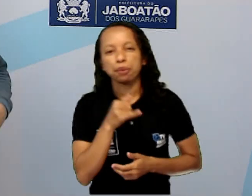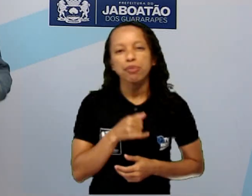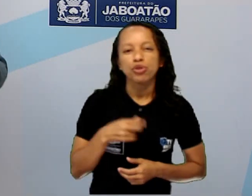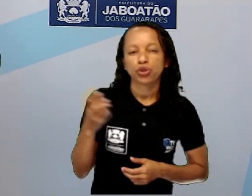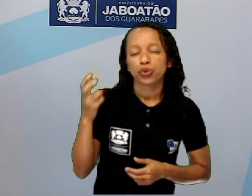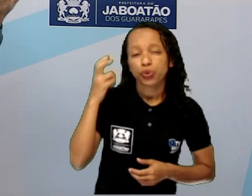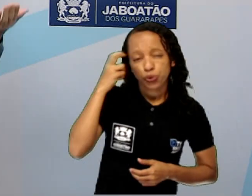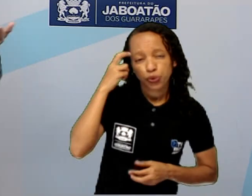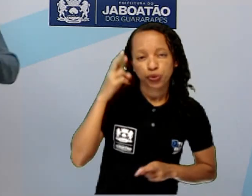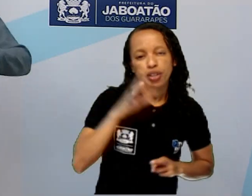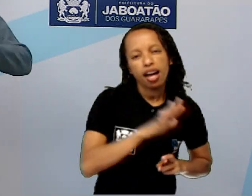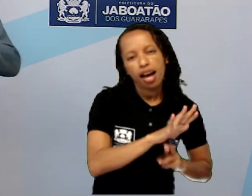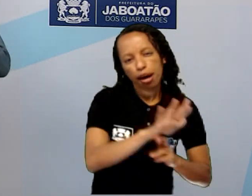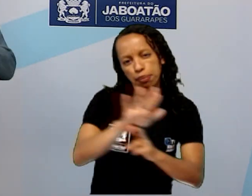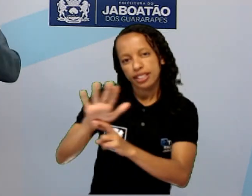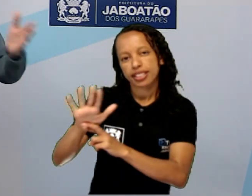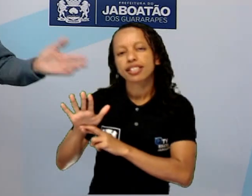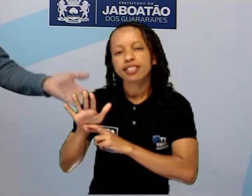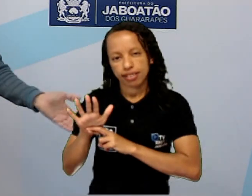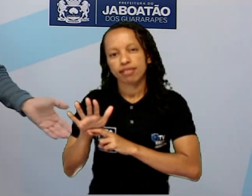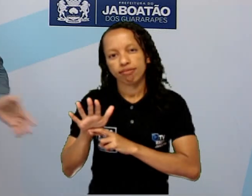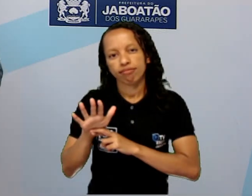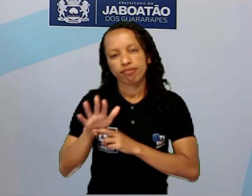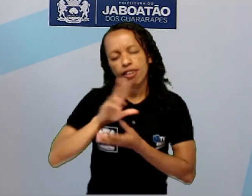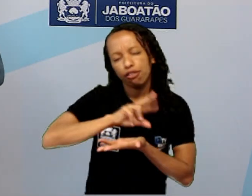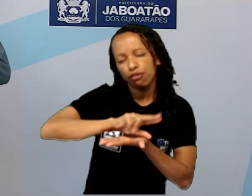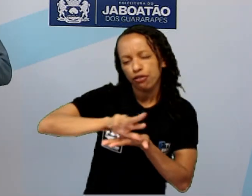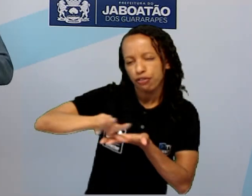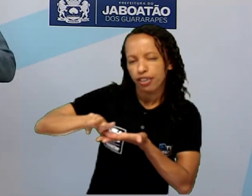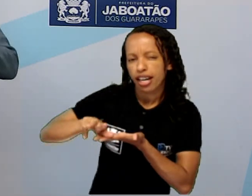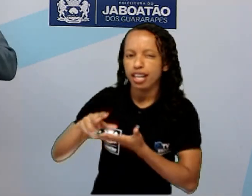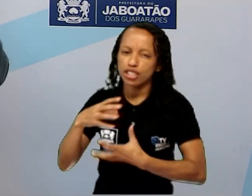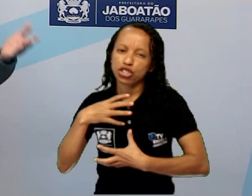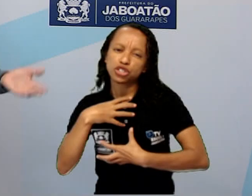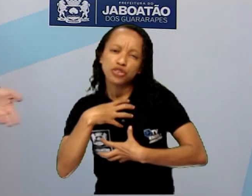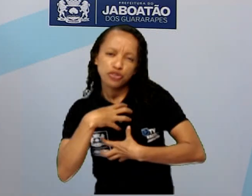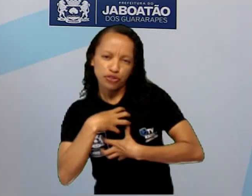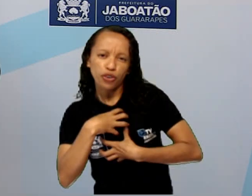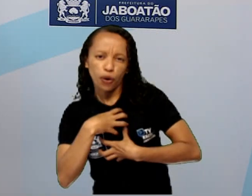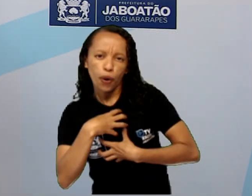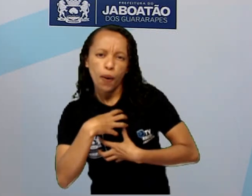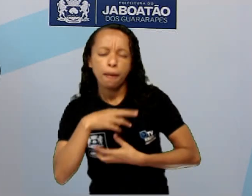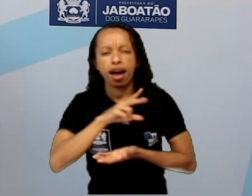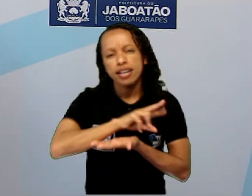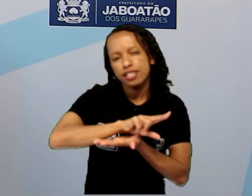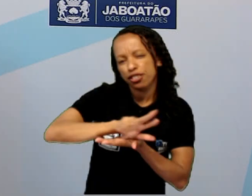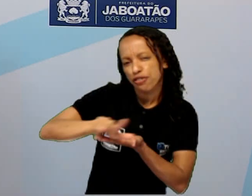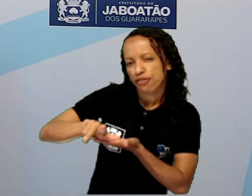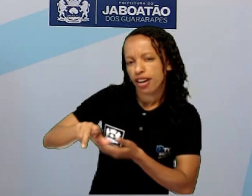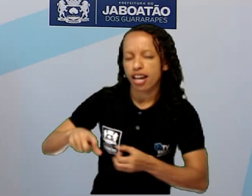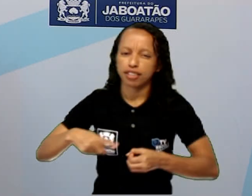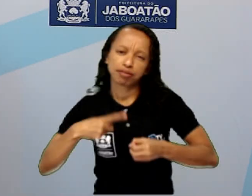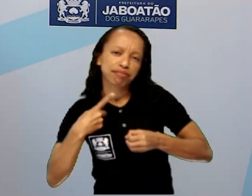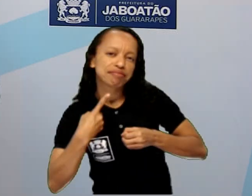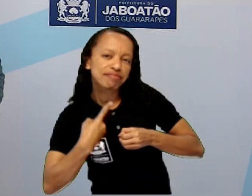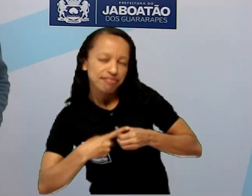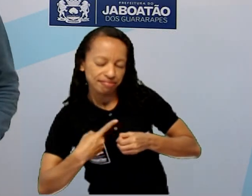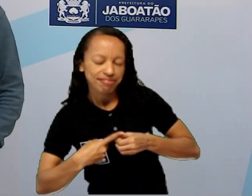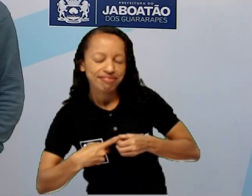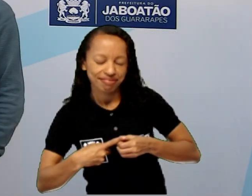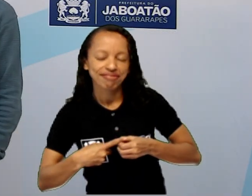essa representação que é feita de várias maneiras, né? Em várias cidades, cada uma com seus atores e